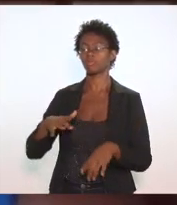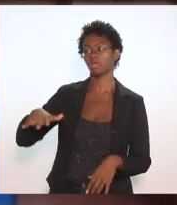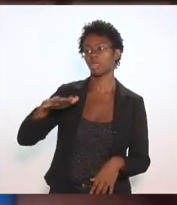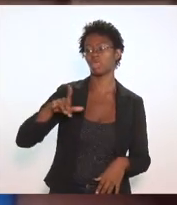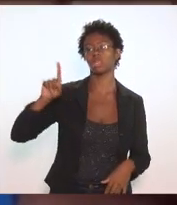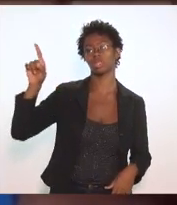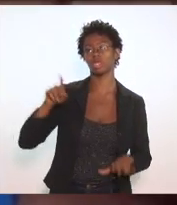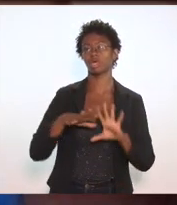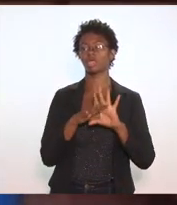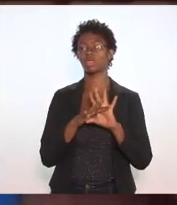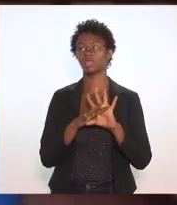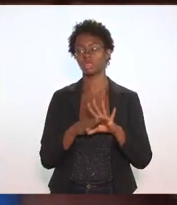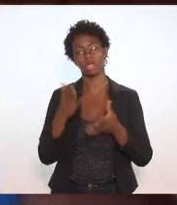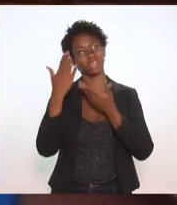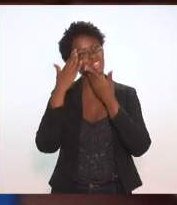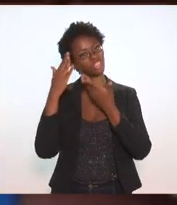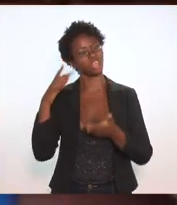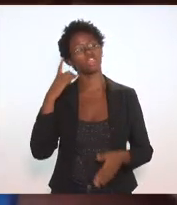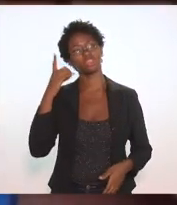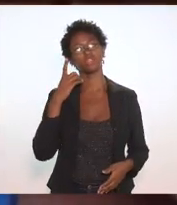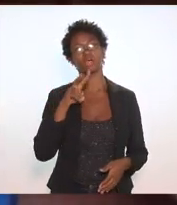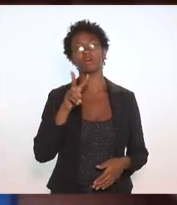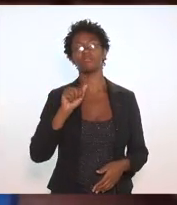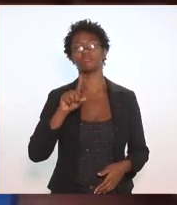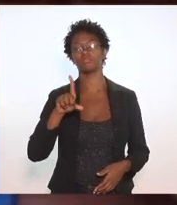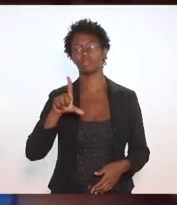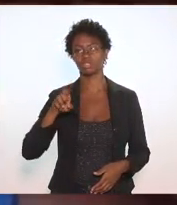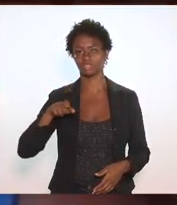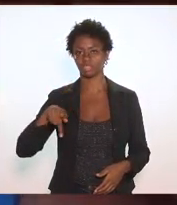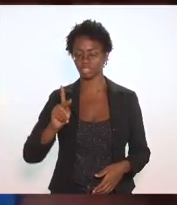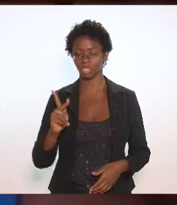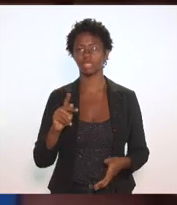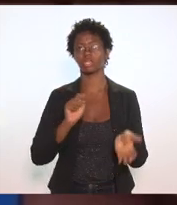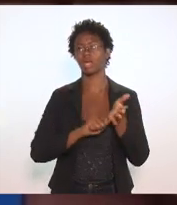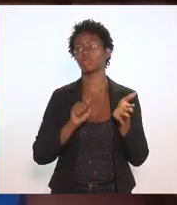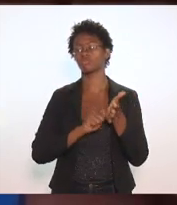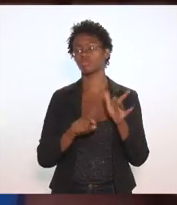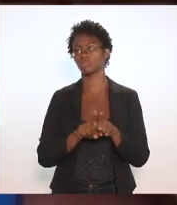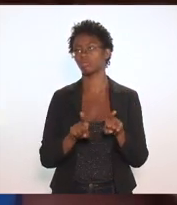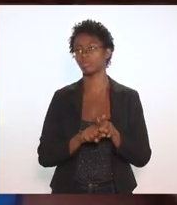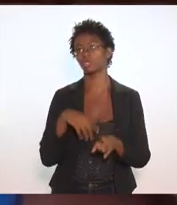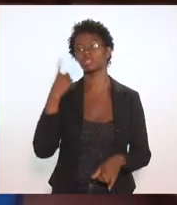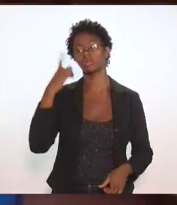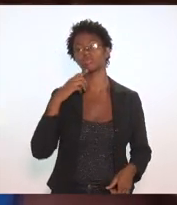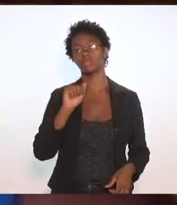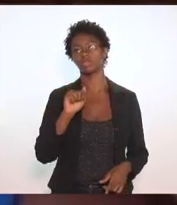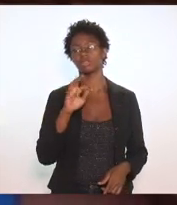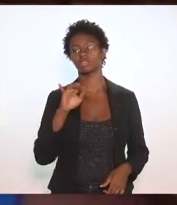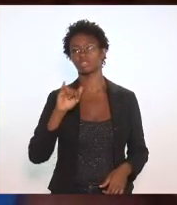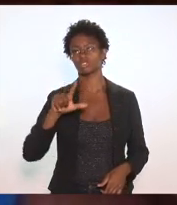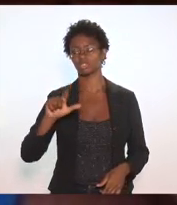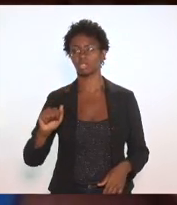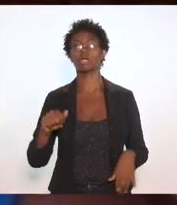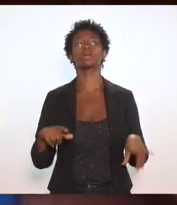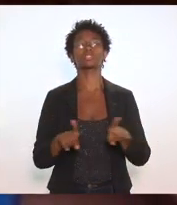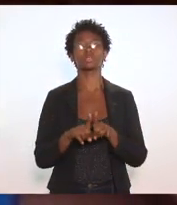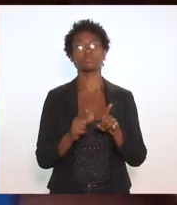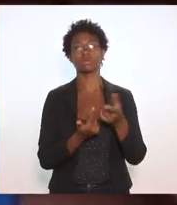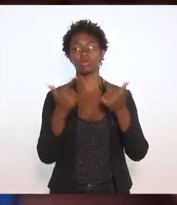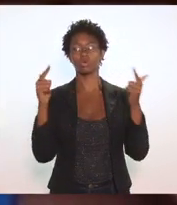Caxias. Agradecer ao deputado Valdec, também coautor, ao deputado Átila Nunes, que se soma, e a todos os